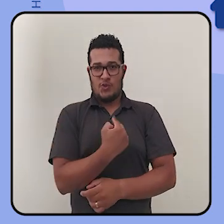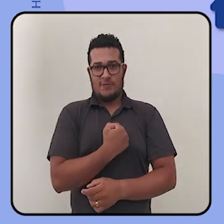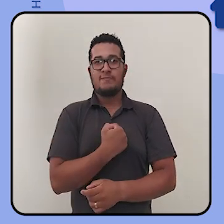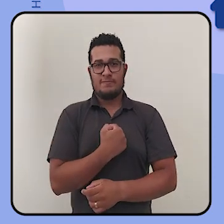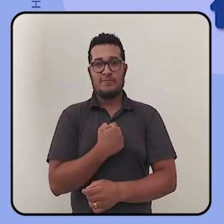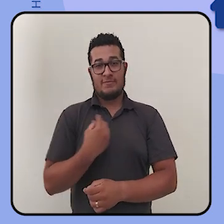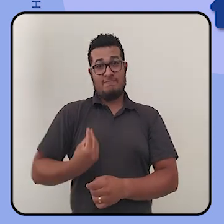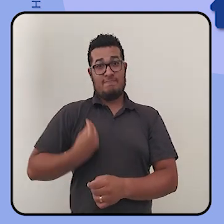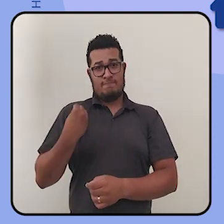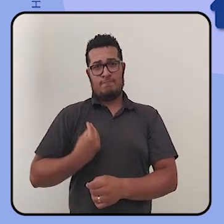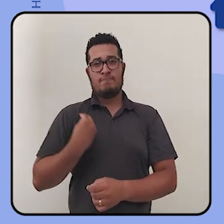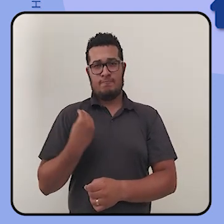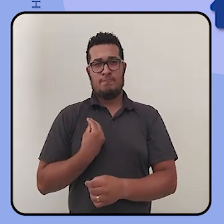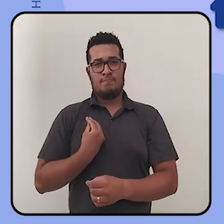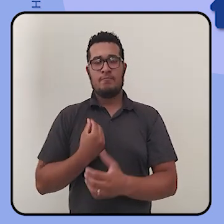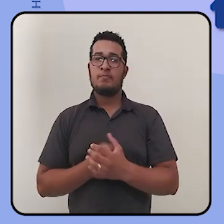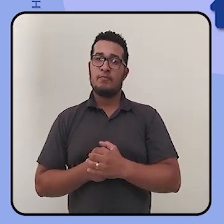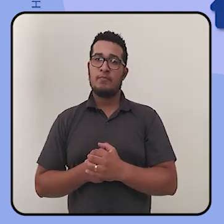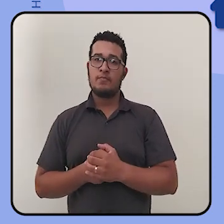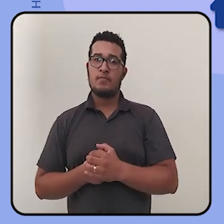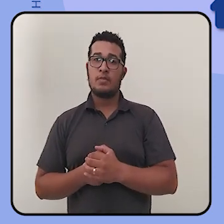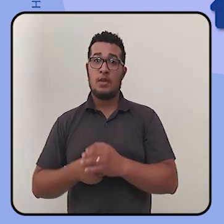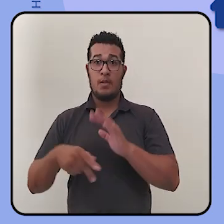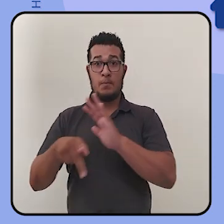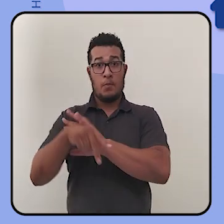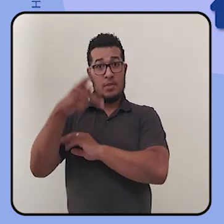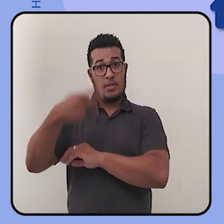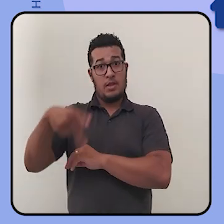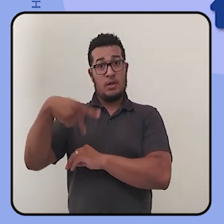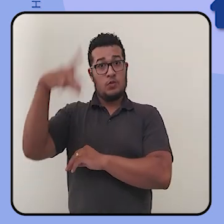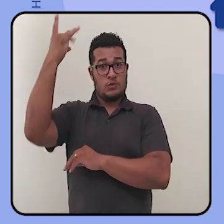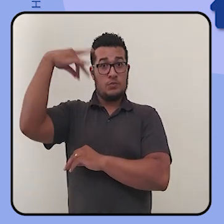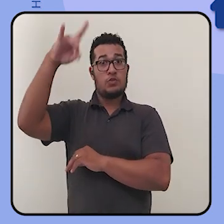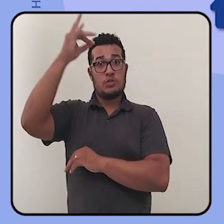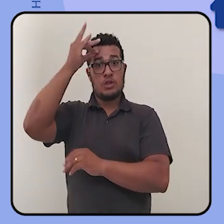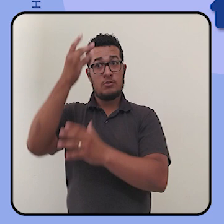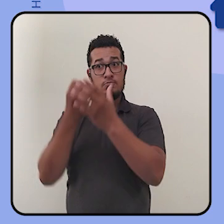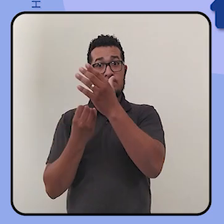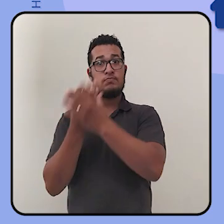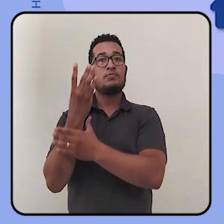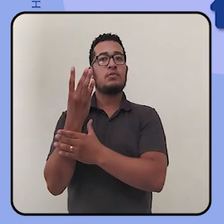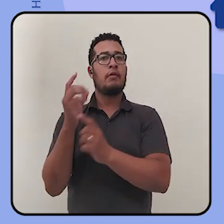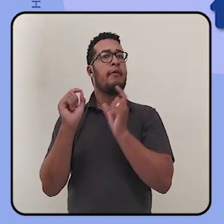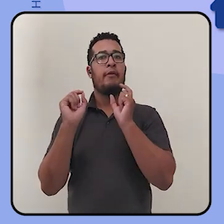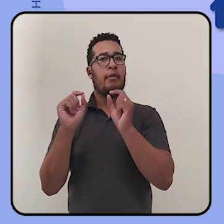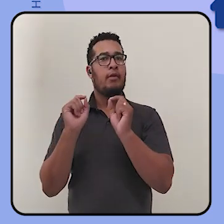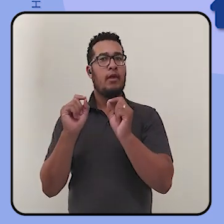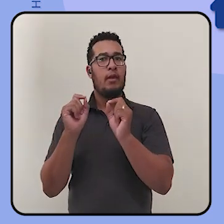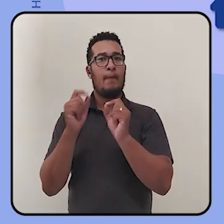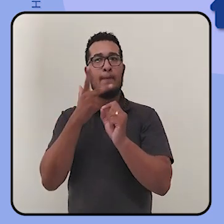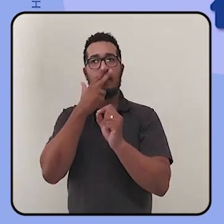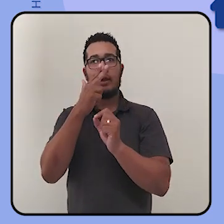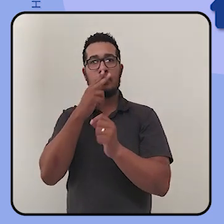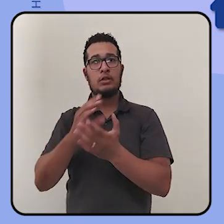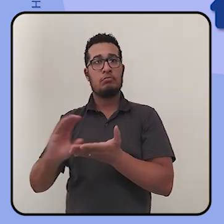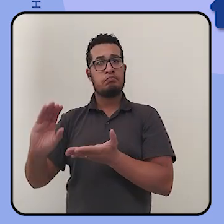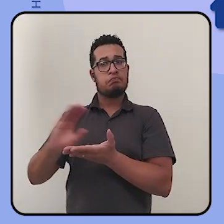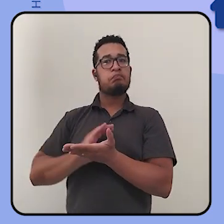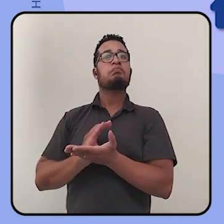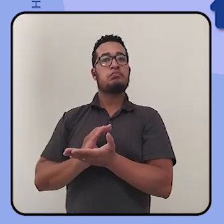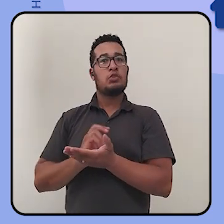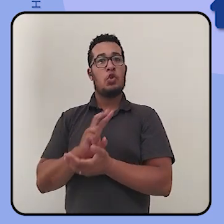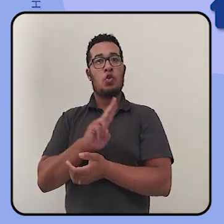sítios arqueológicos. São palavras que derivam do mesmo item, da arqueologia. Bem, arqueologia é